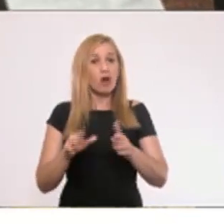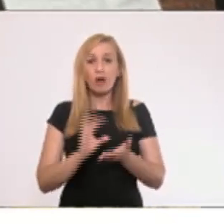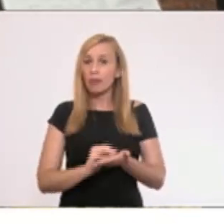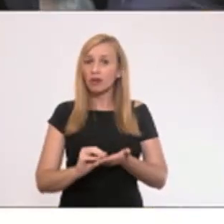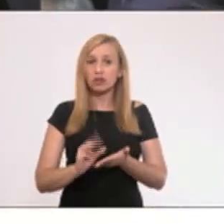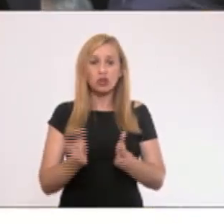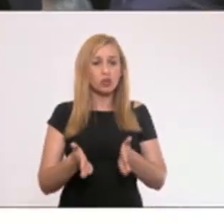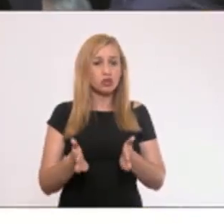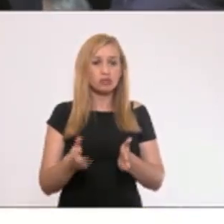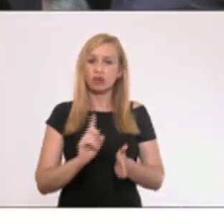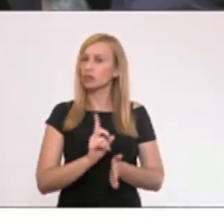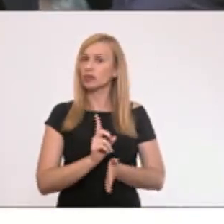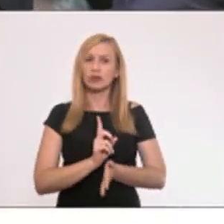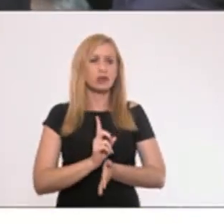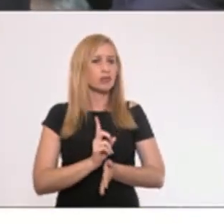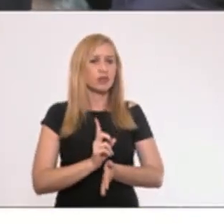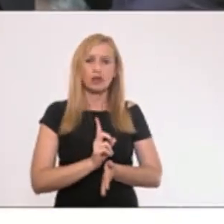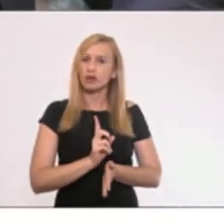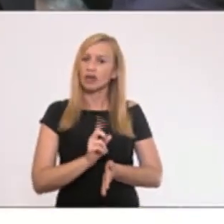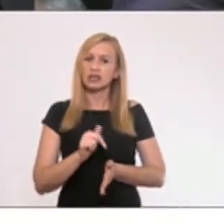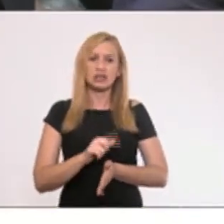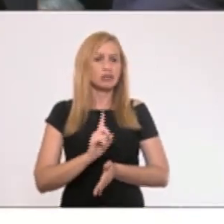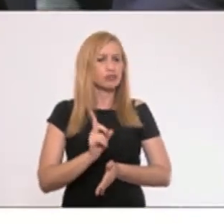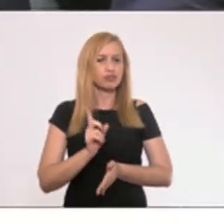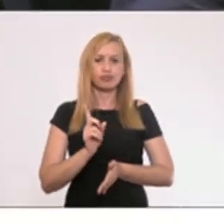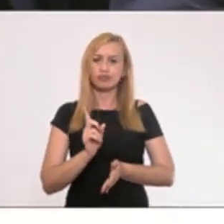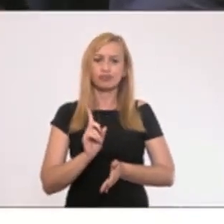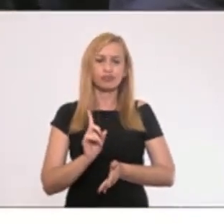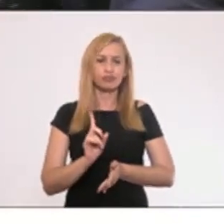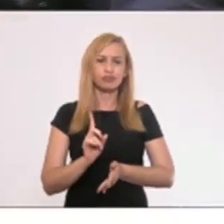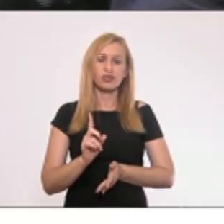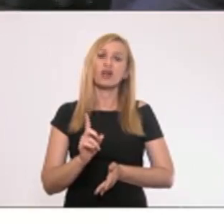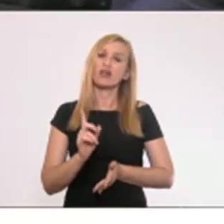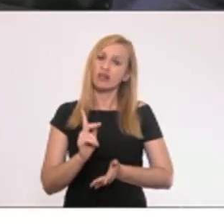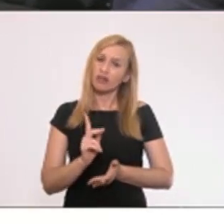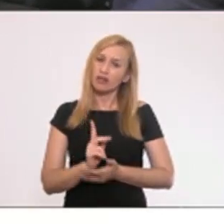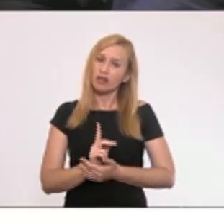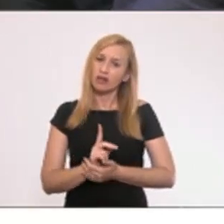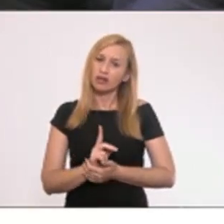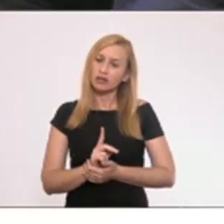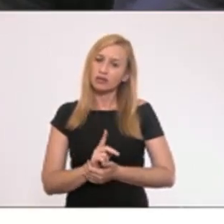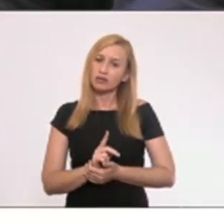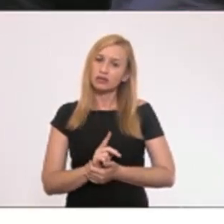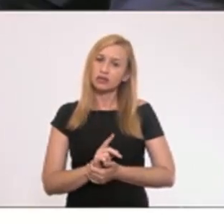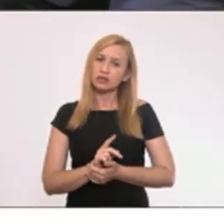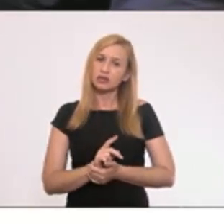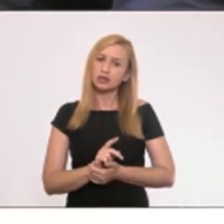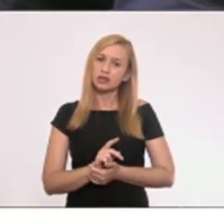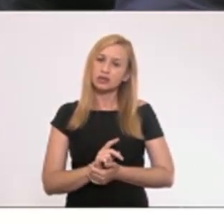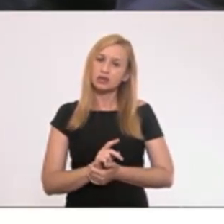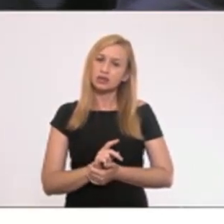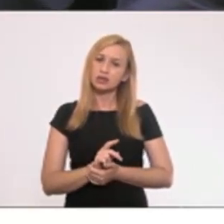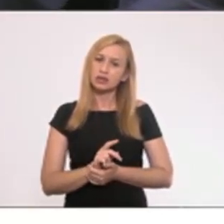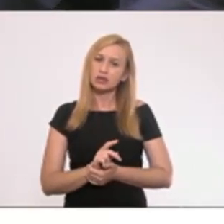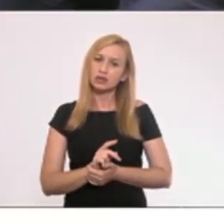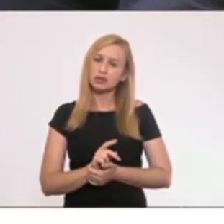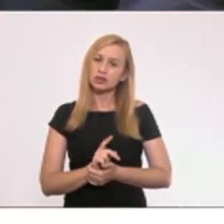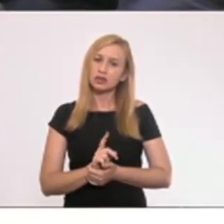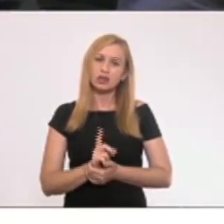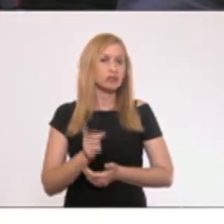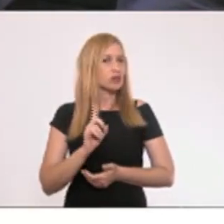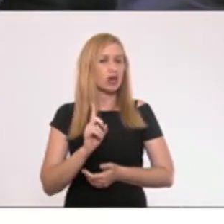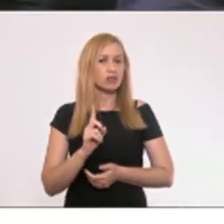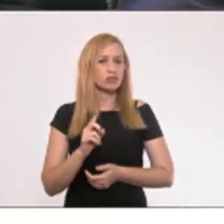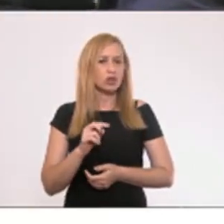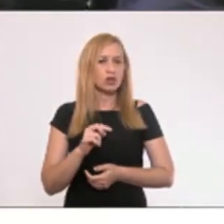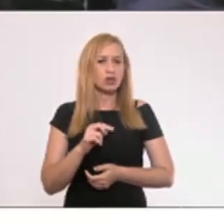na pauta de hoje. Não, não, nessa não. Não. Estou enganado? Não, não, essa é ordinária, não. Não, e tenho